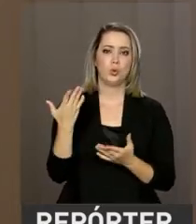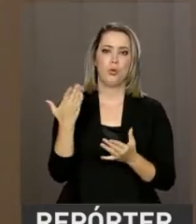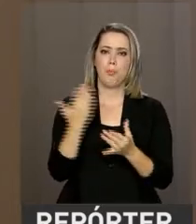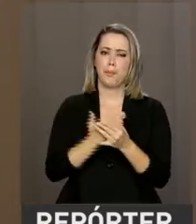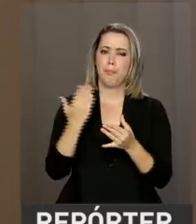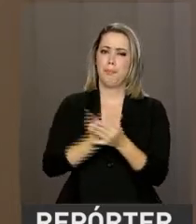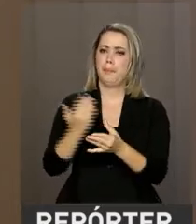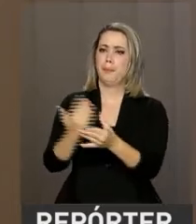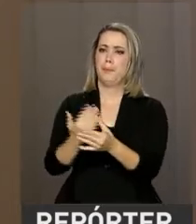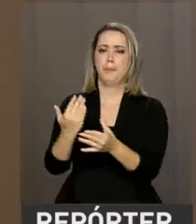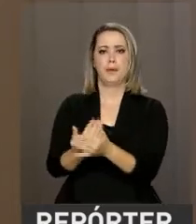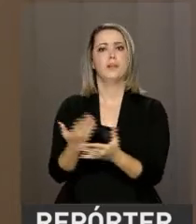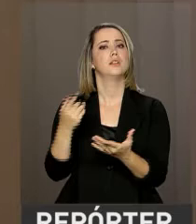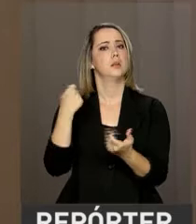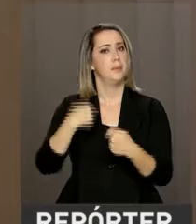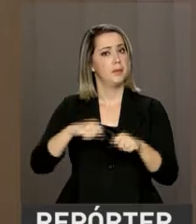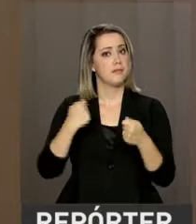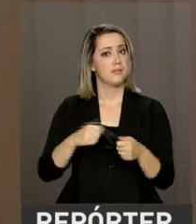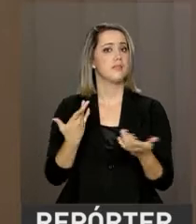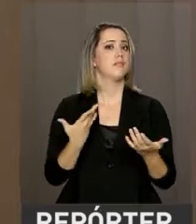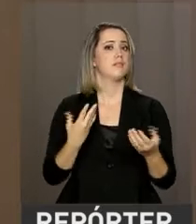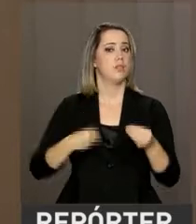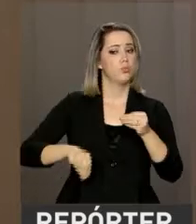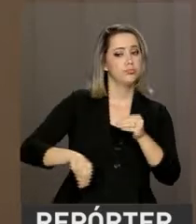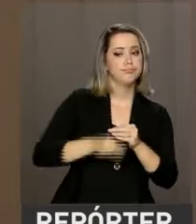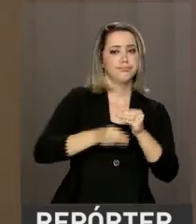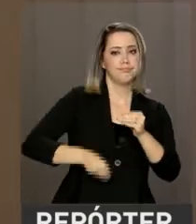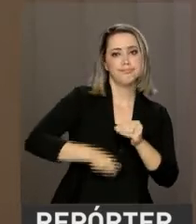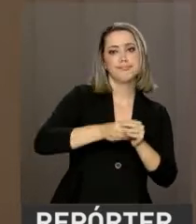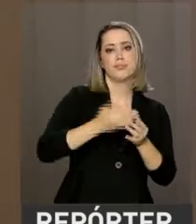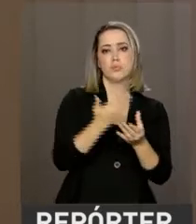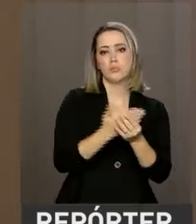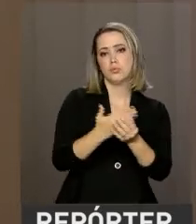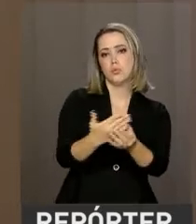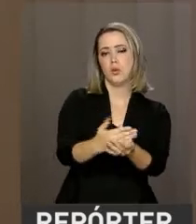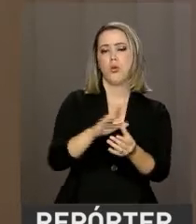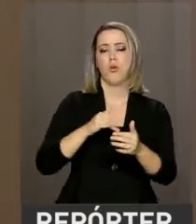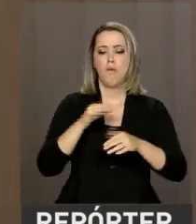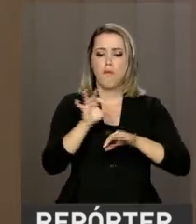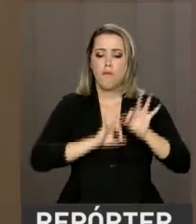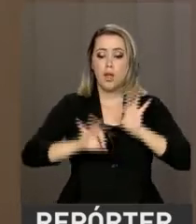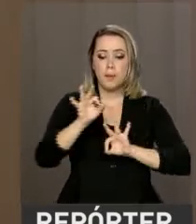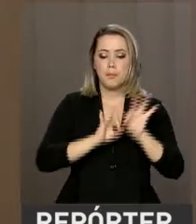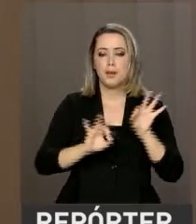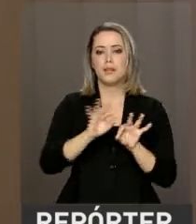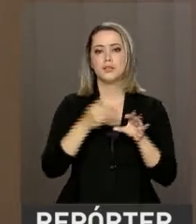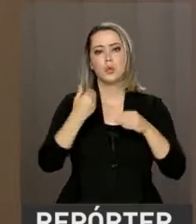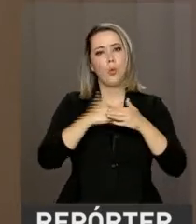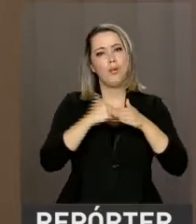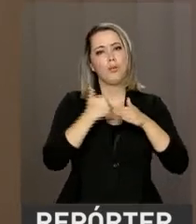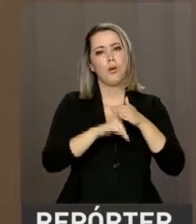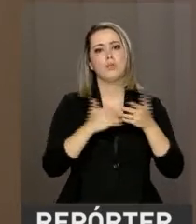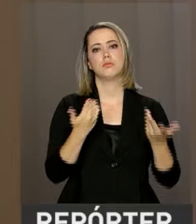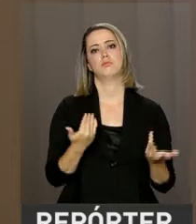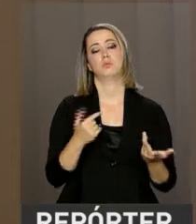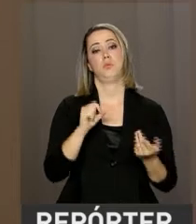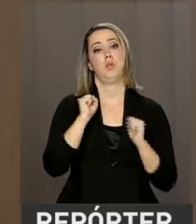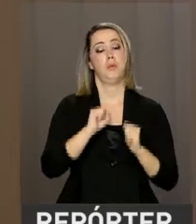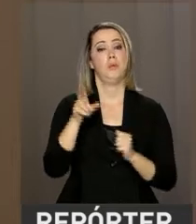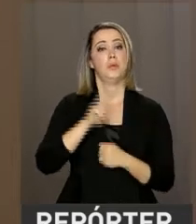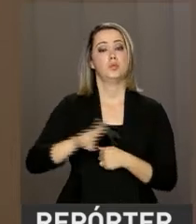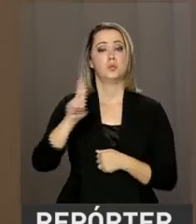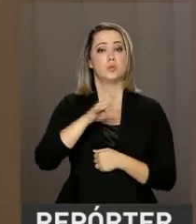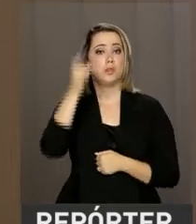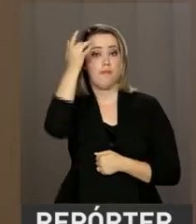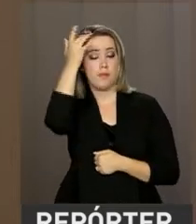que tiver essas despesas neste ano ele já deve manter isso guardado ele pode utilizar para